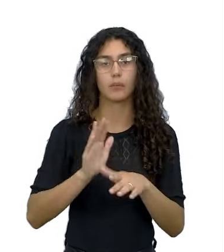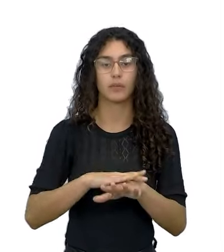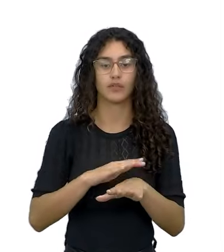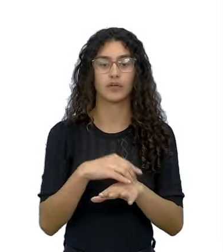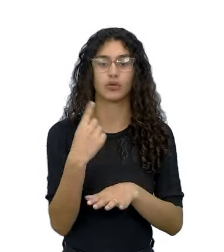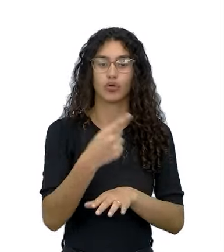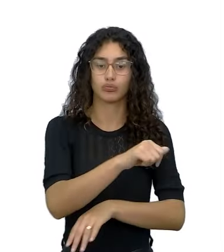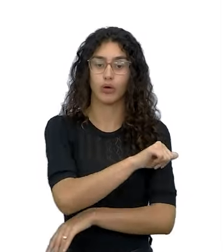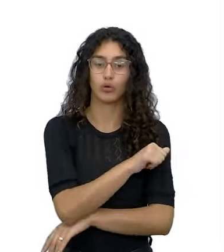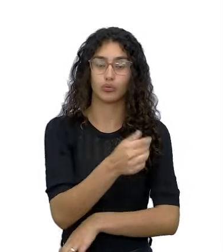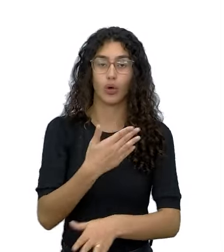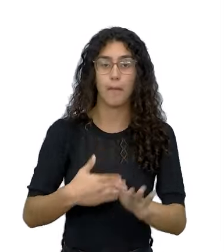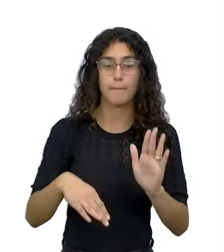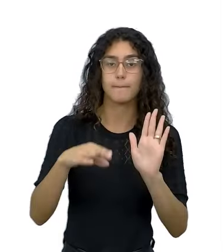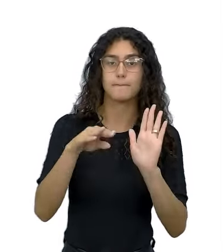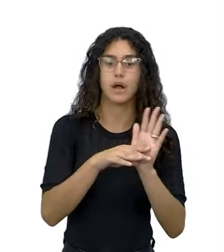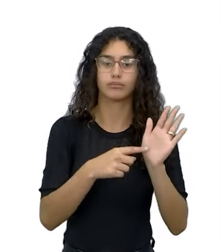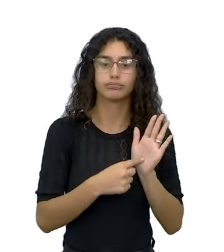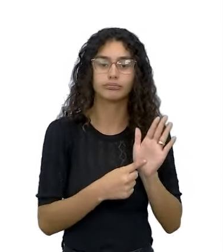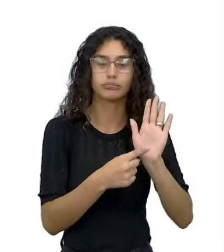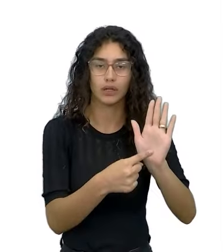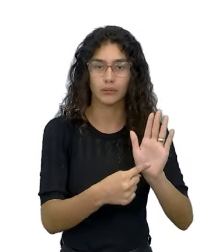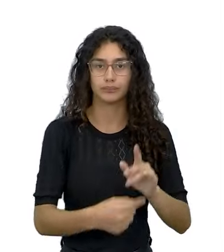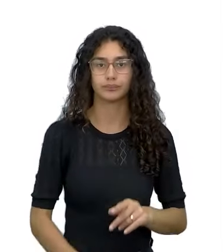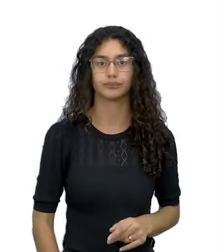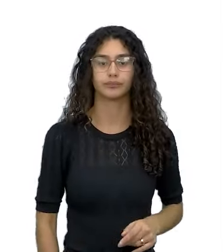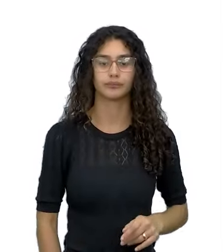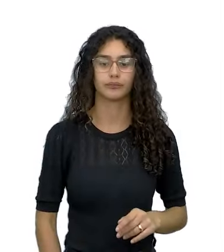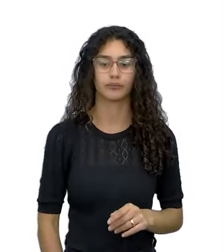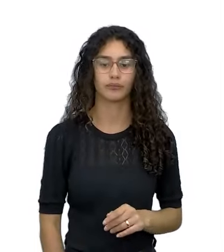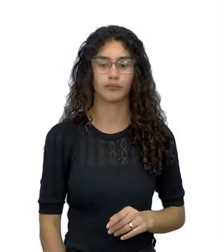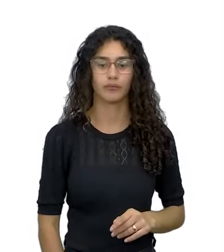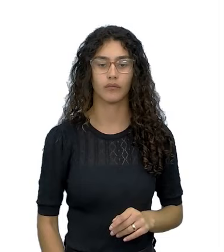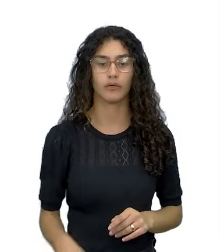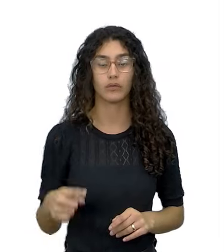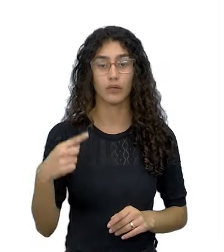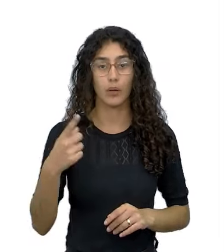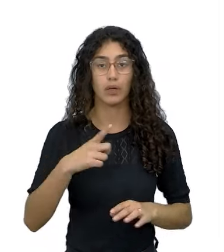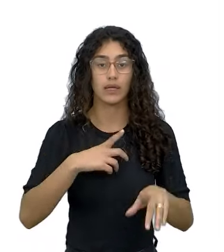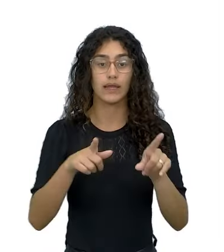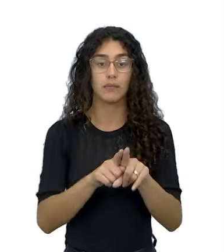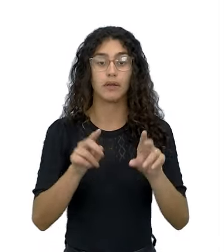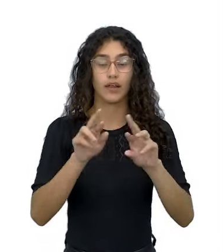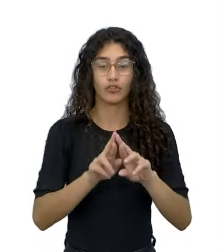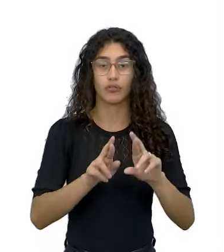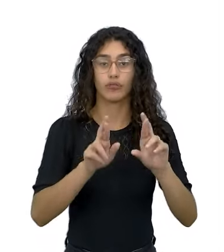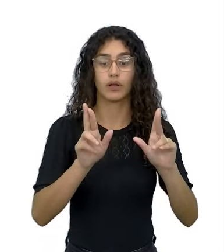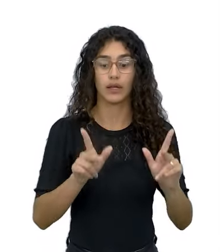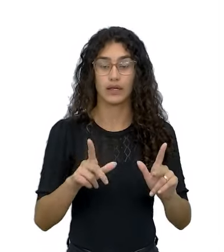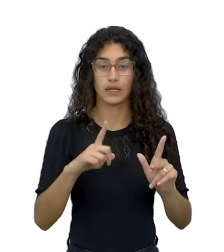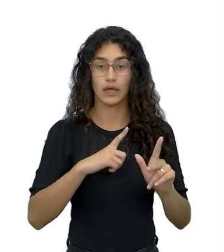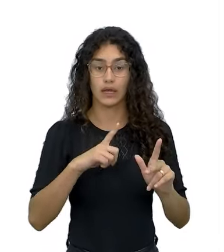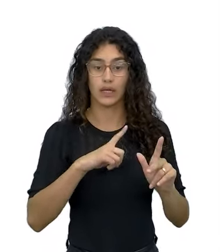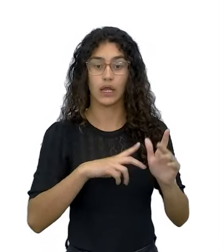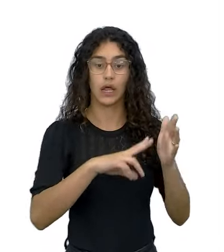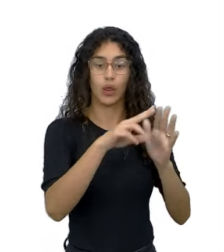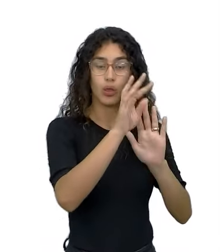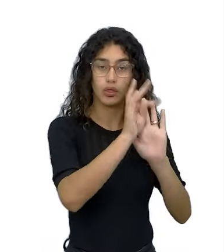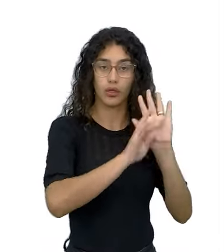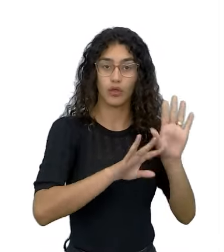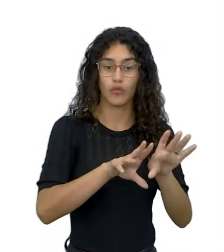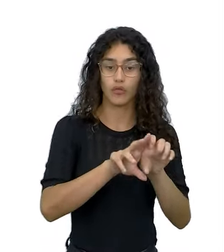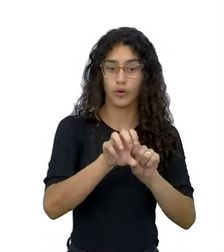o nosso estudante chegar ao foco dessa habilidade. Aí depois ele vai refletir sobre as diferenças entre texto informativo